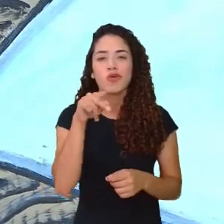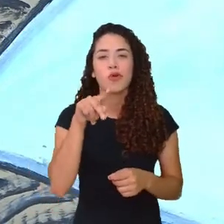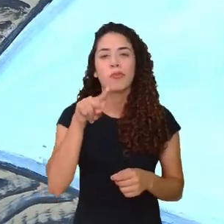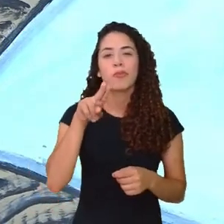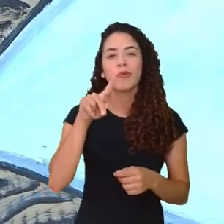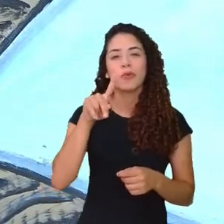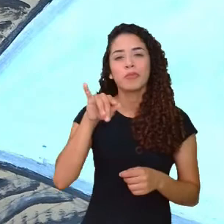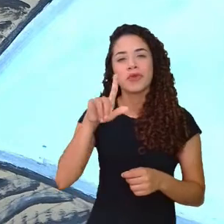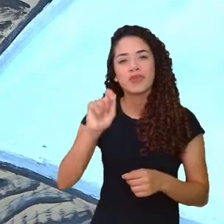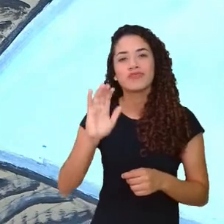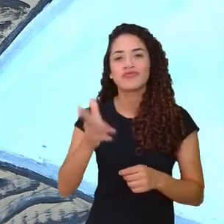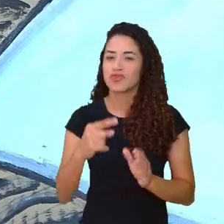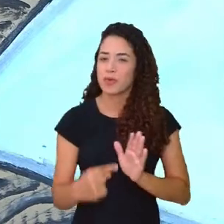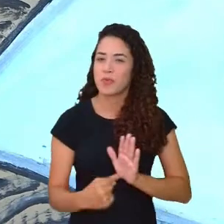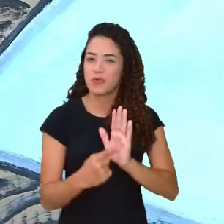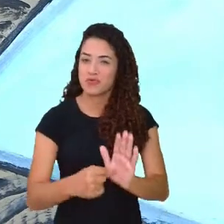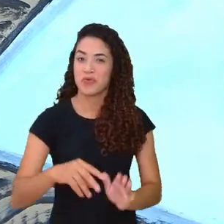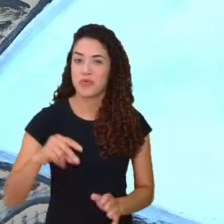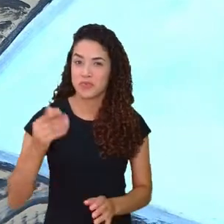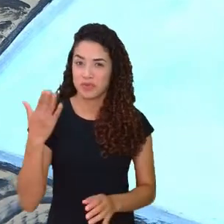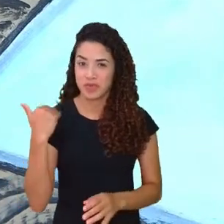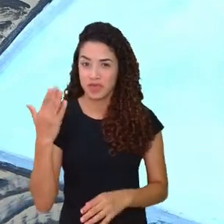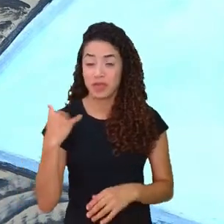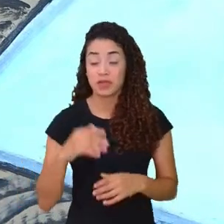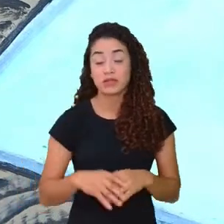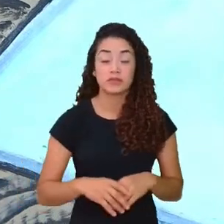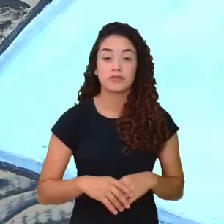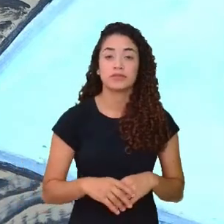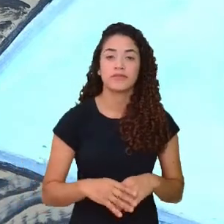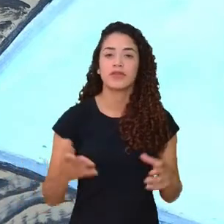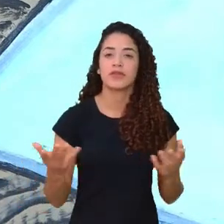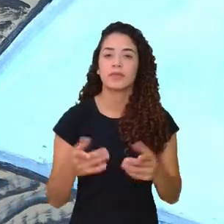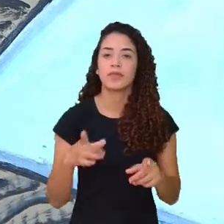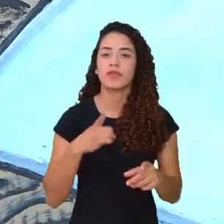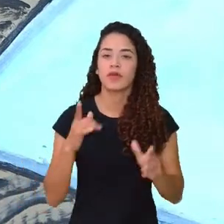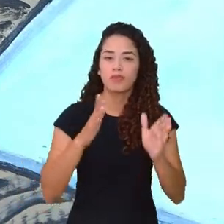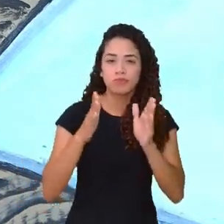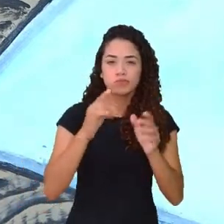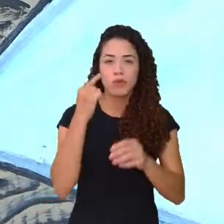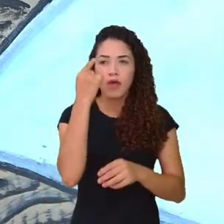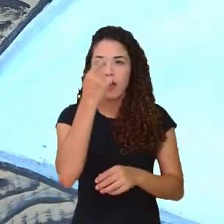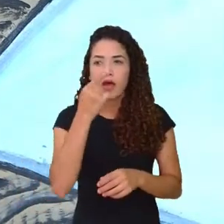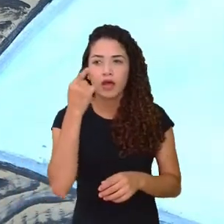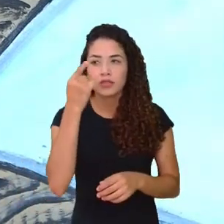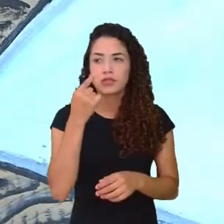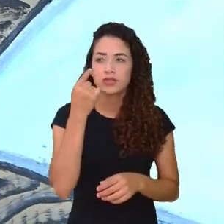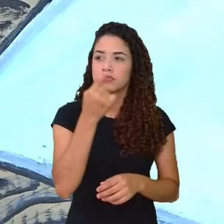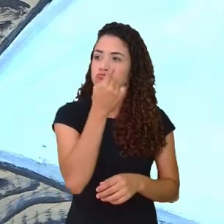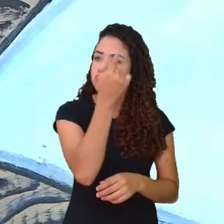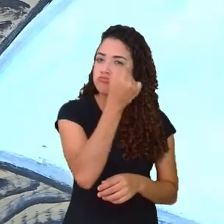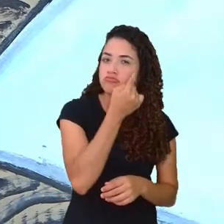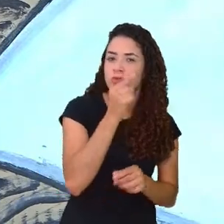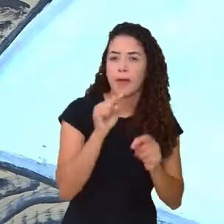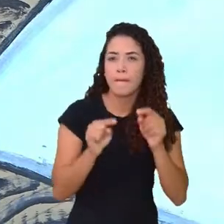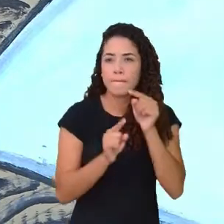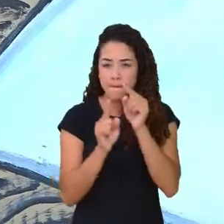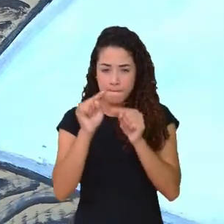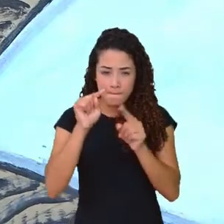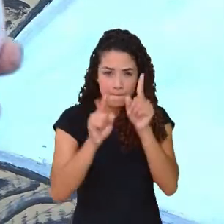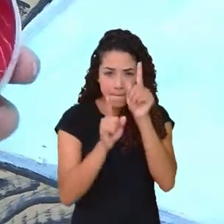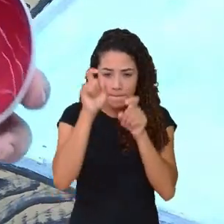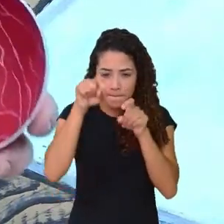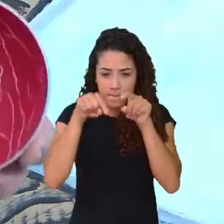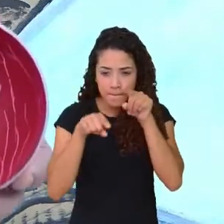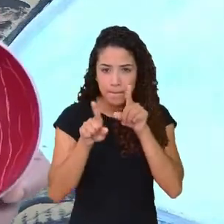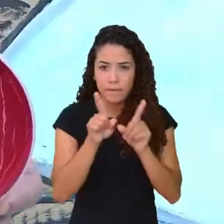gente já mostrou. A parte aqui, né, toda irrigada, que nós já falamos aí para vocês na questão da